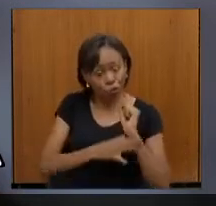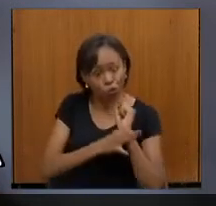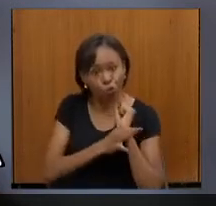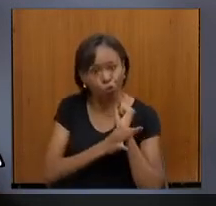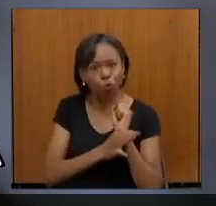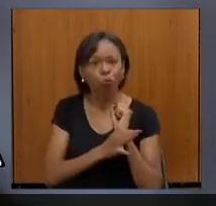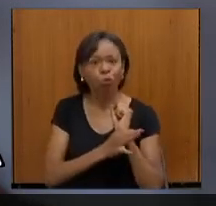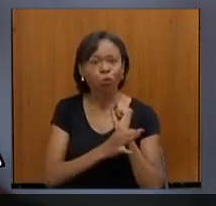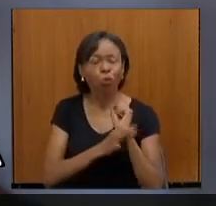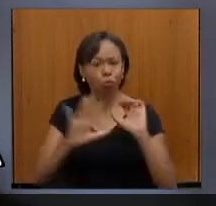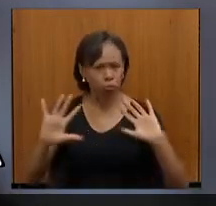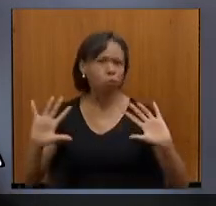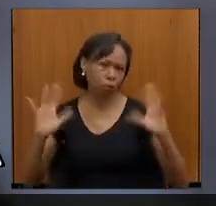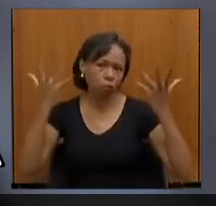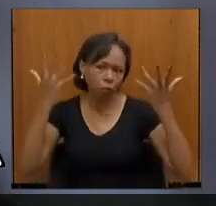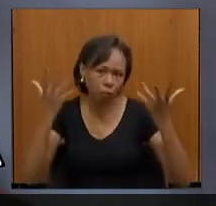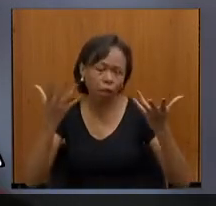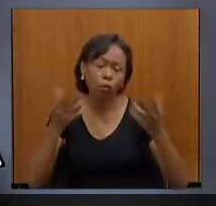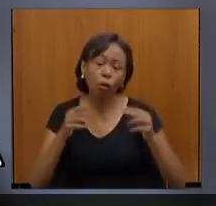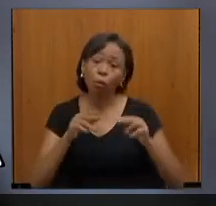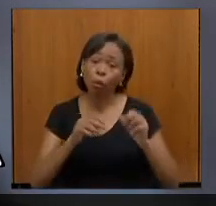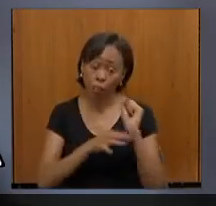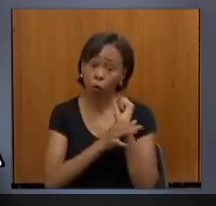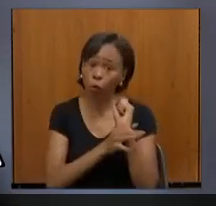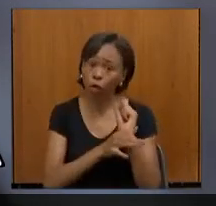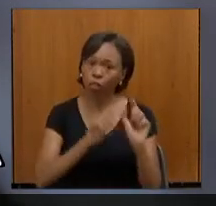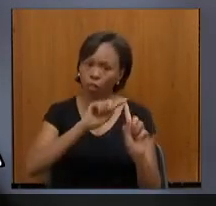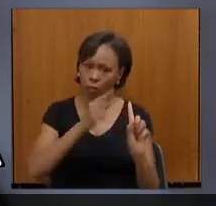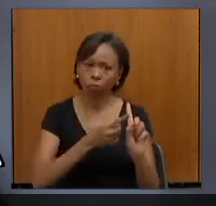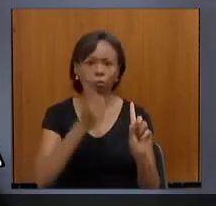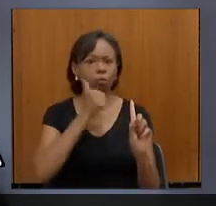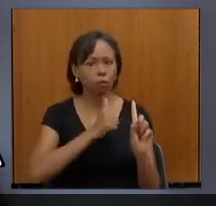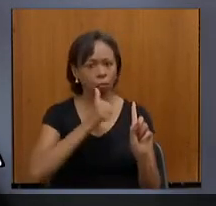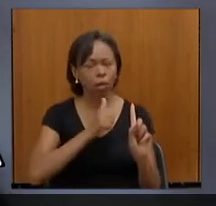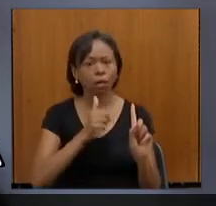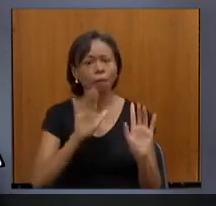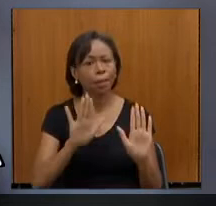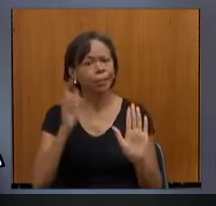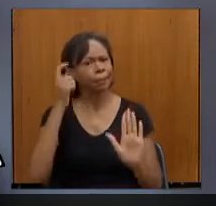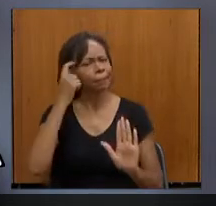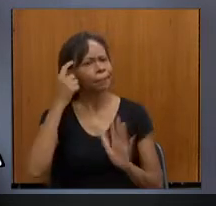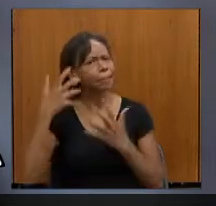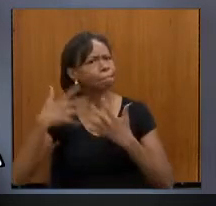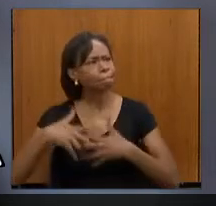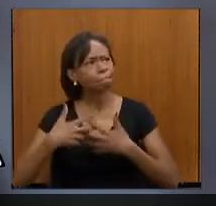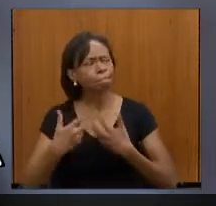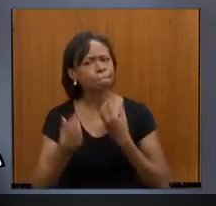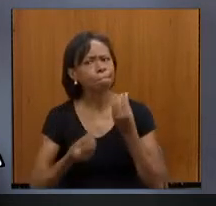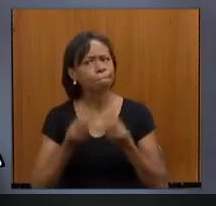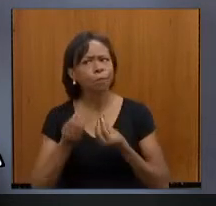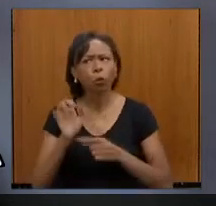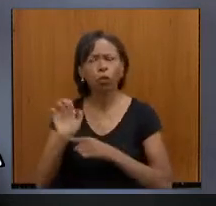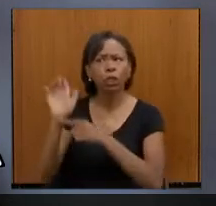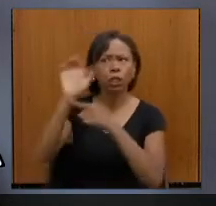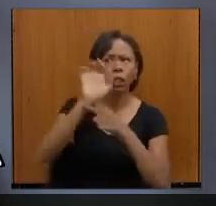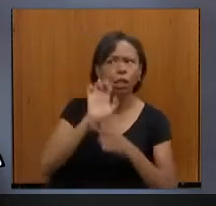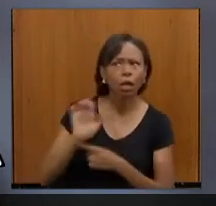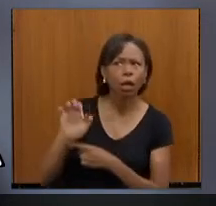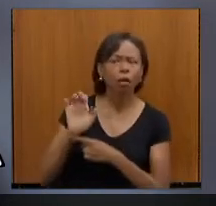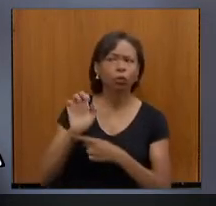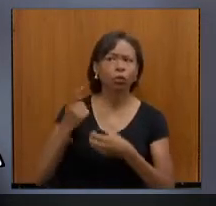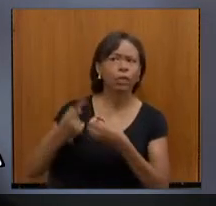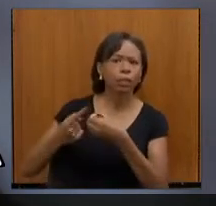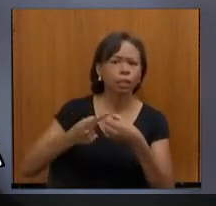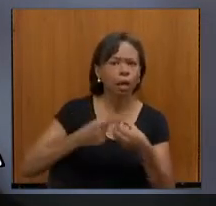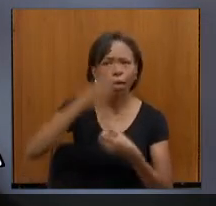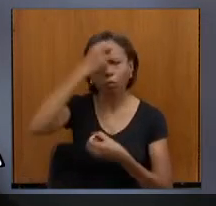comemorativo à segurança do paciente, é pensar que intervenções os estados, os municípios, o país deve fazer.